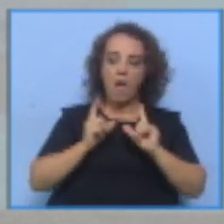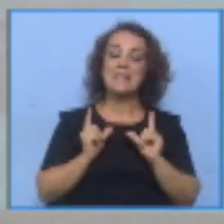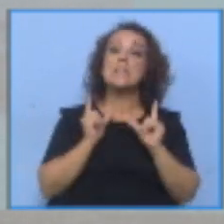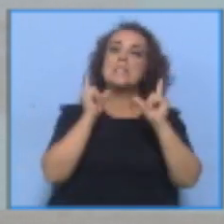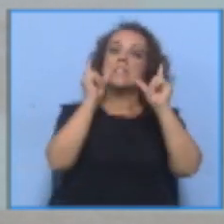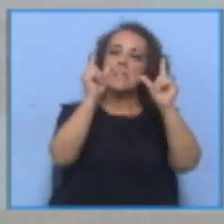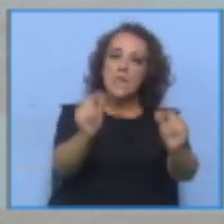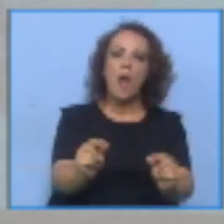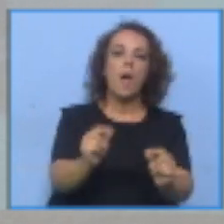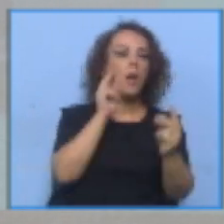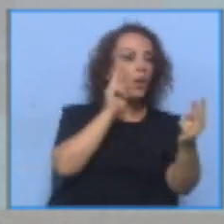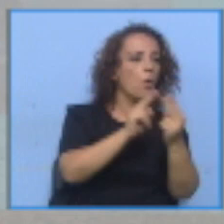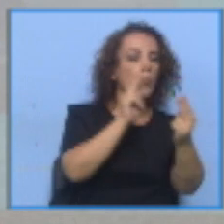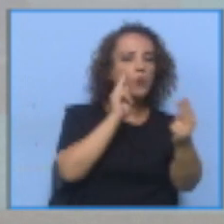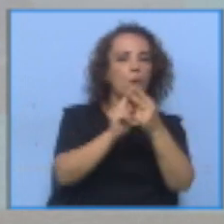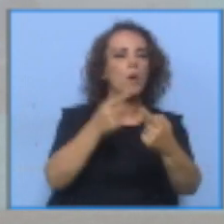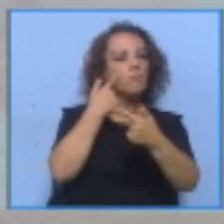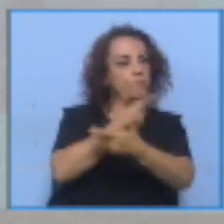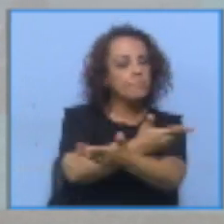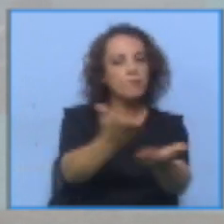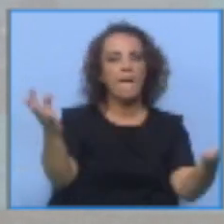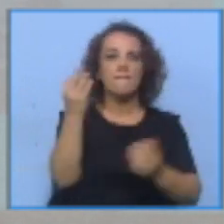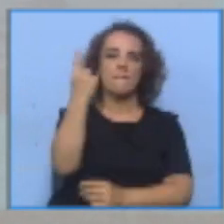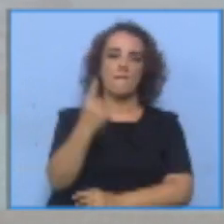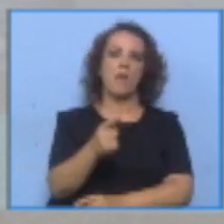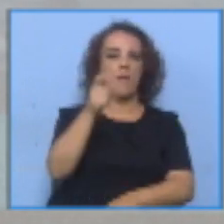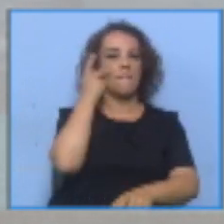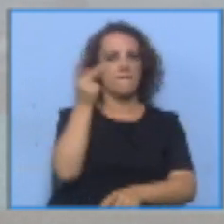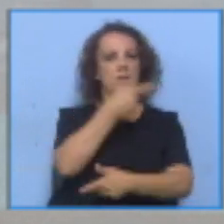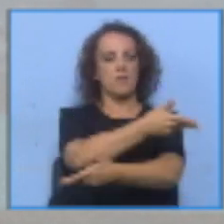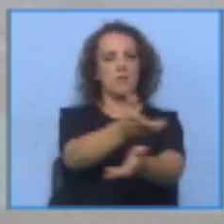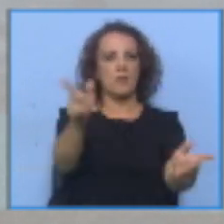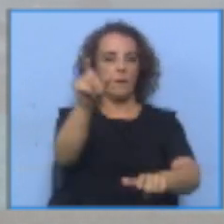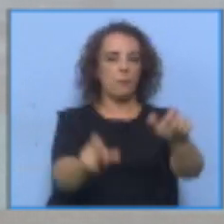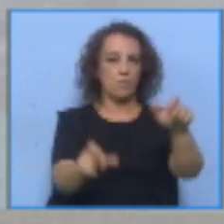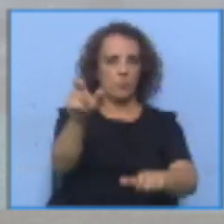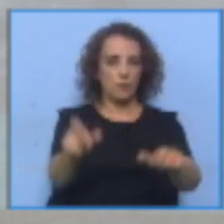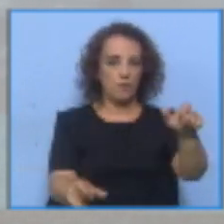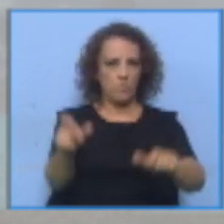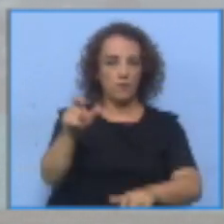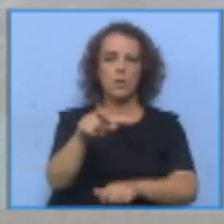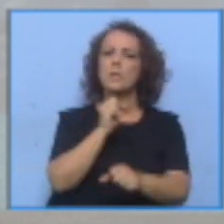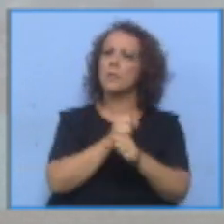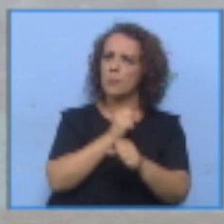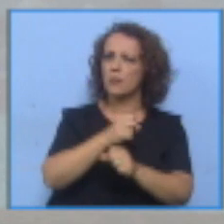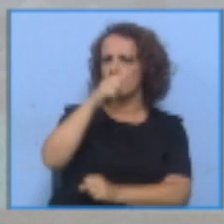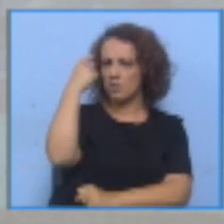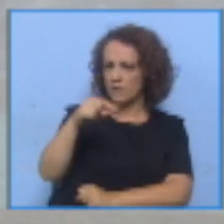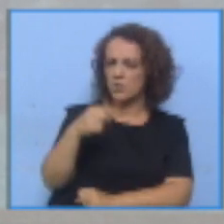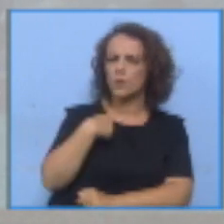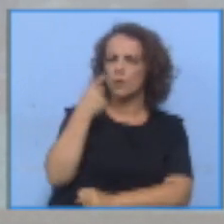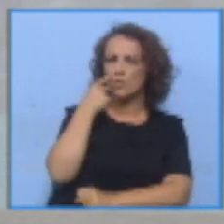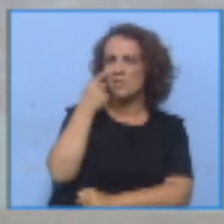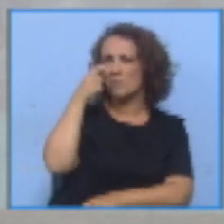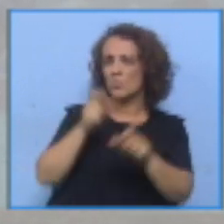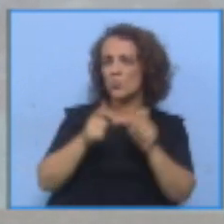para partilhar a fé e partilhar a vida com estes povos. É um trabalho difícil. Eu conheci missionários que estiveram ali